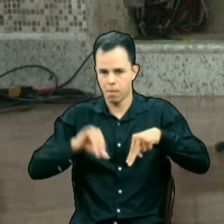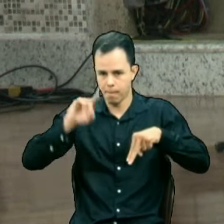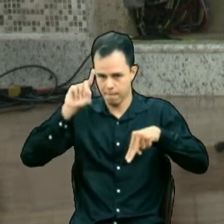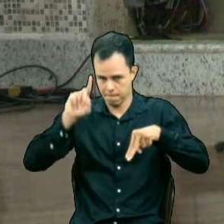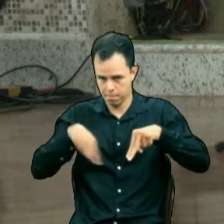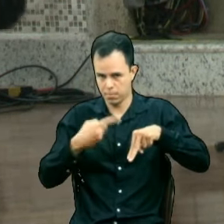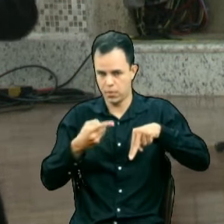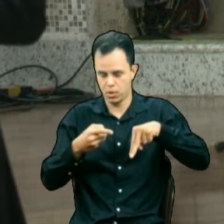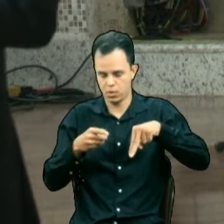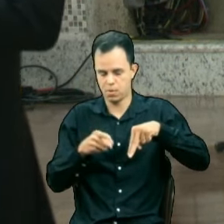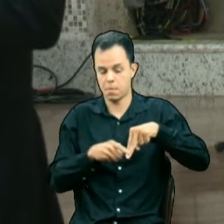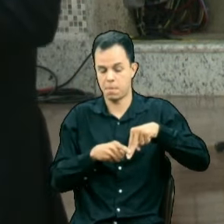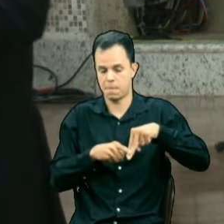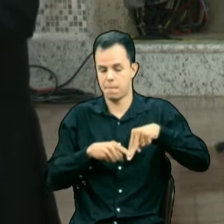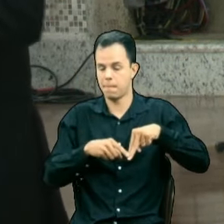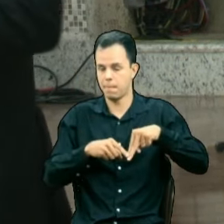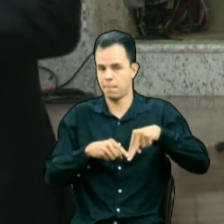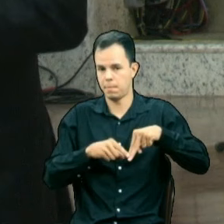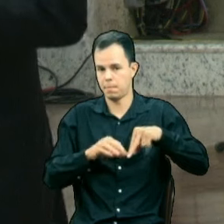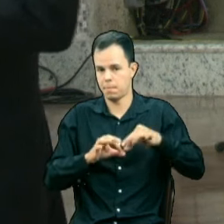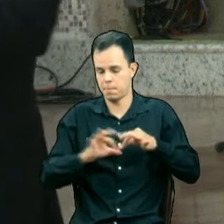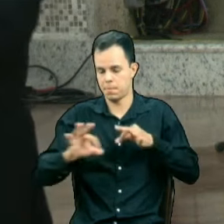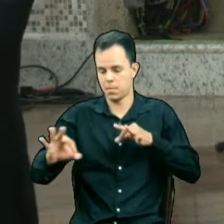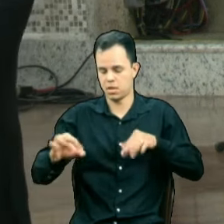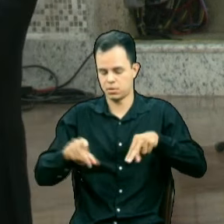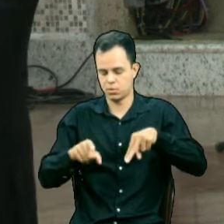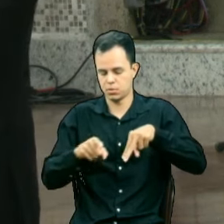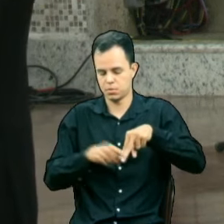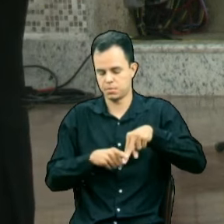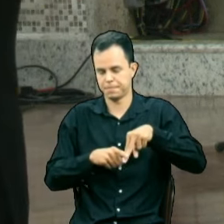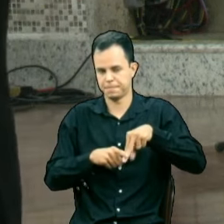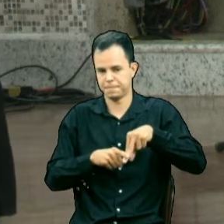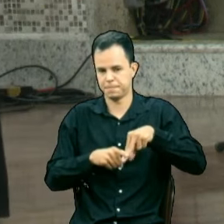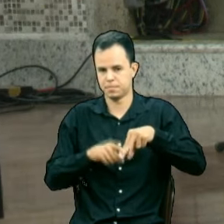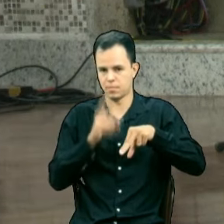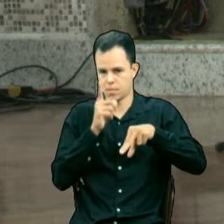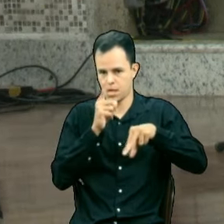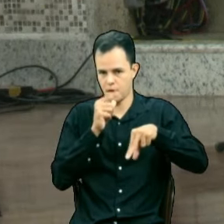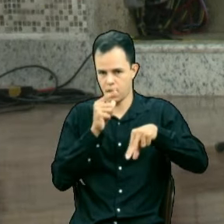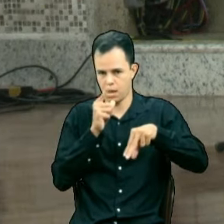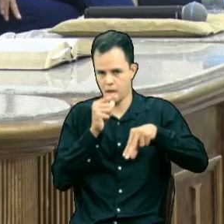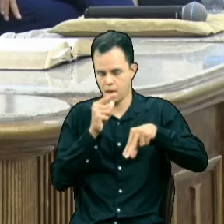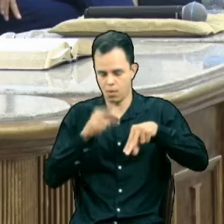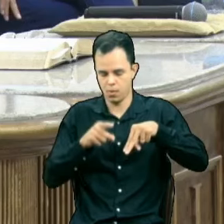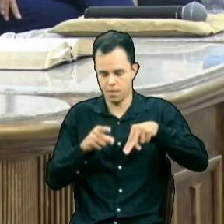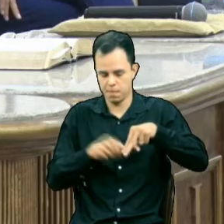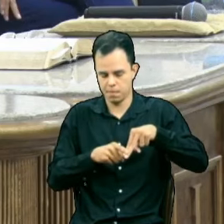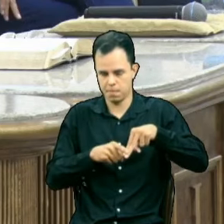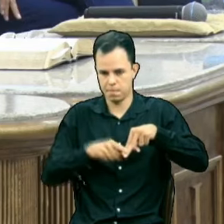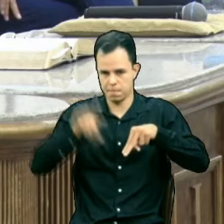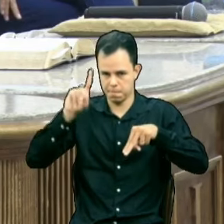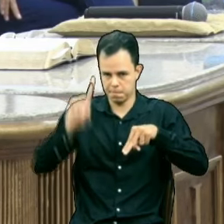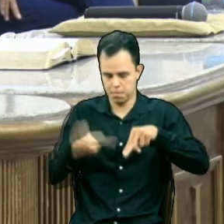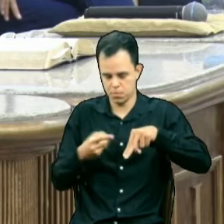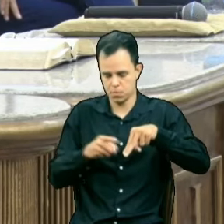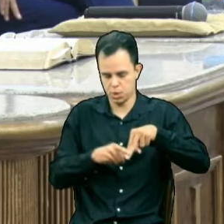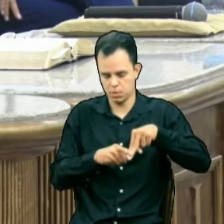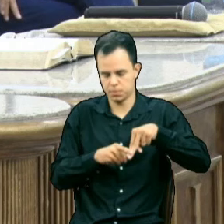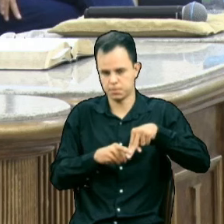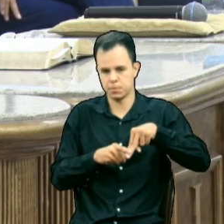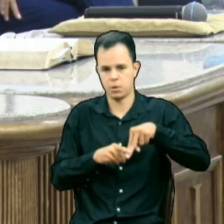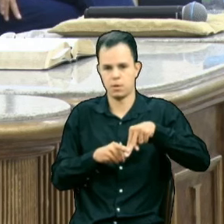tornozelo um passeio tranquilo vai para cá ó Tá bom